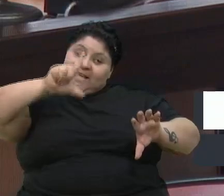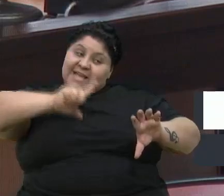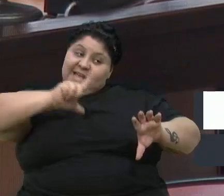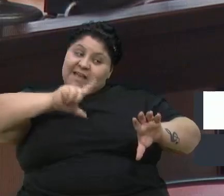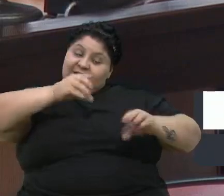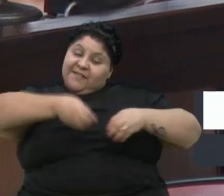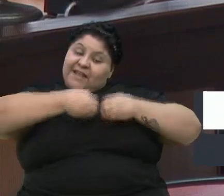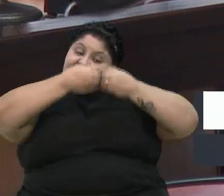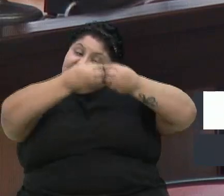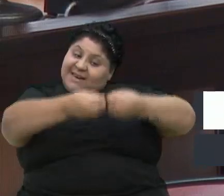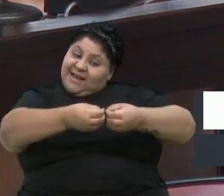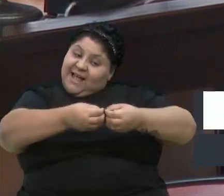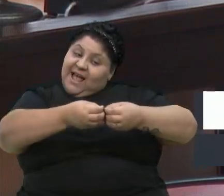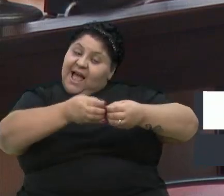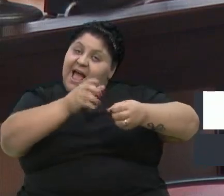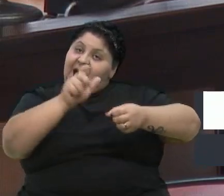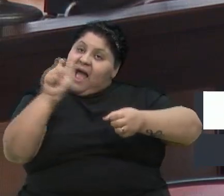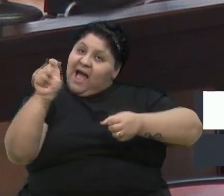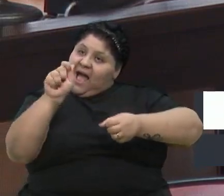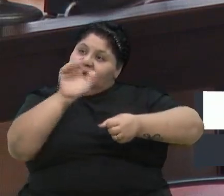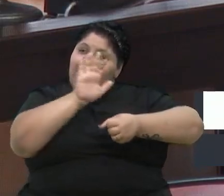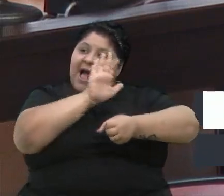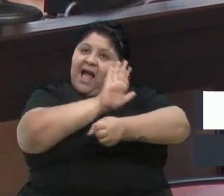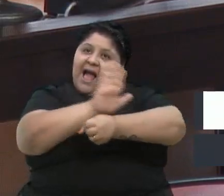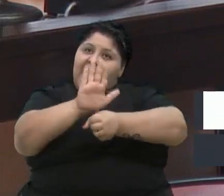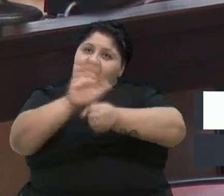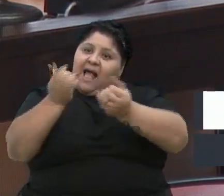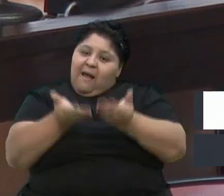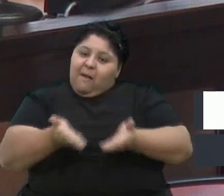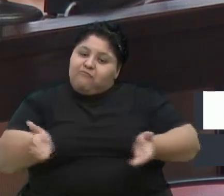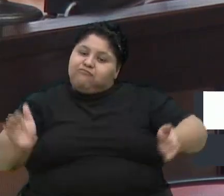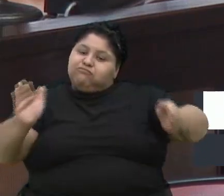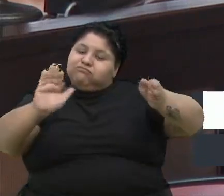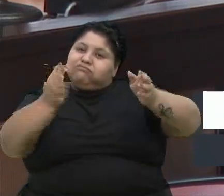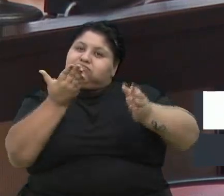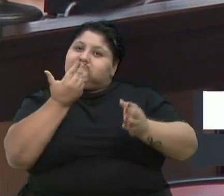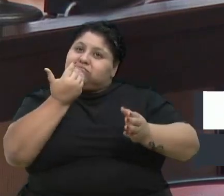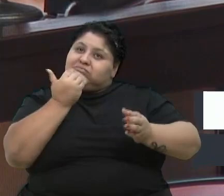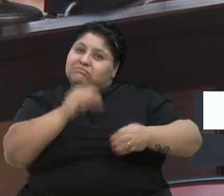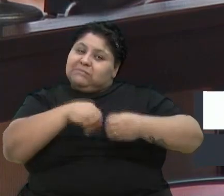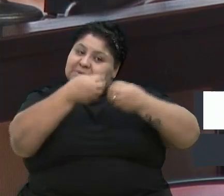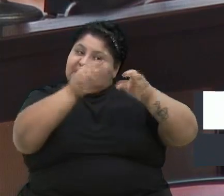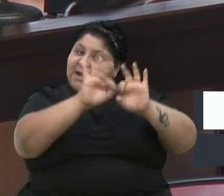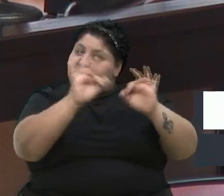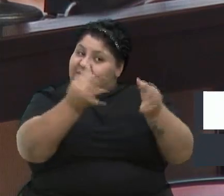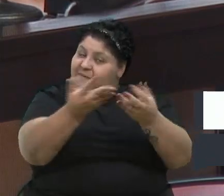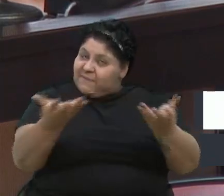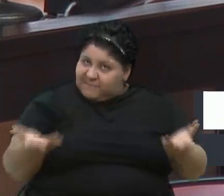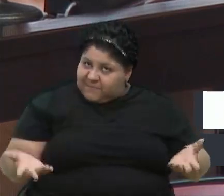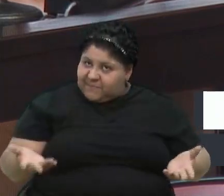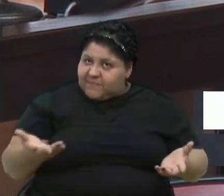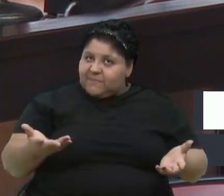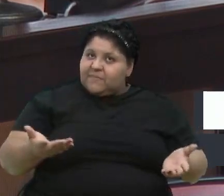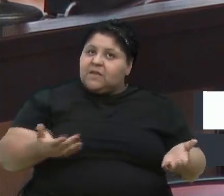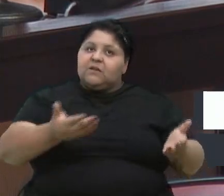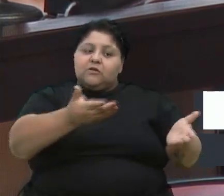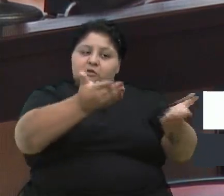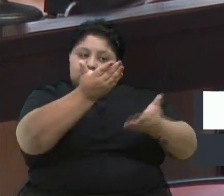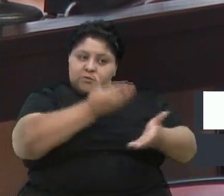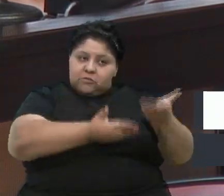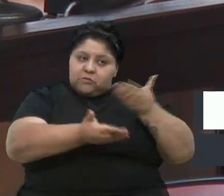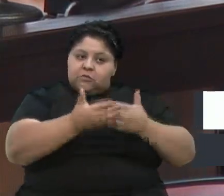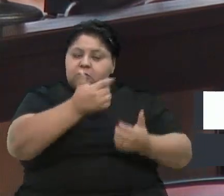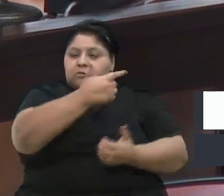assistência de cesta básica a estas famílias, de que o atendimento em